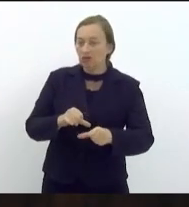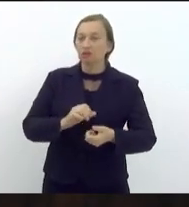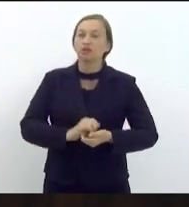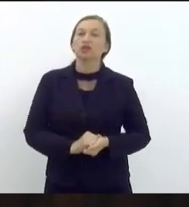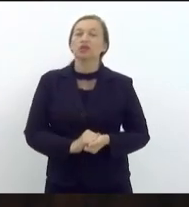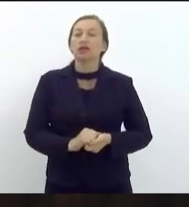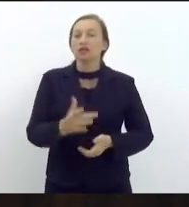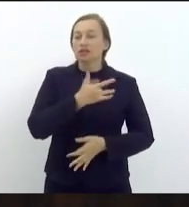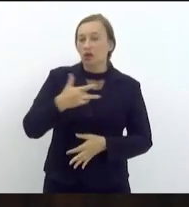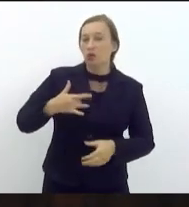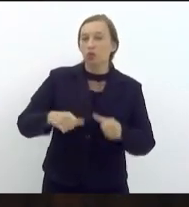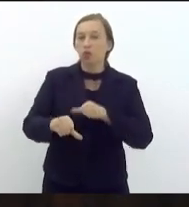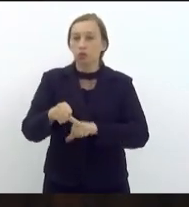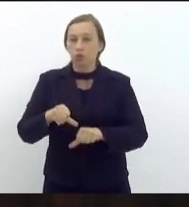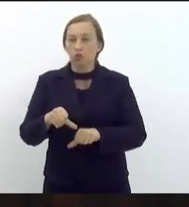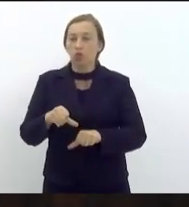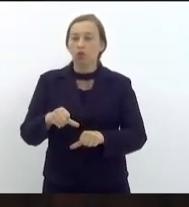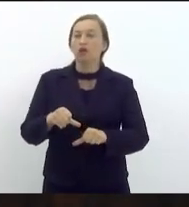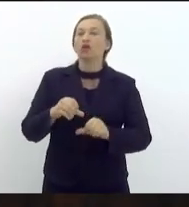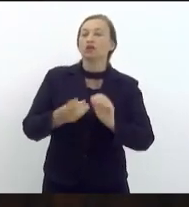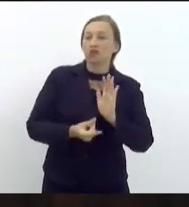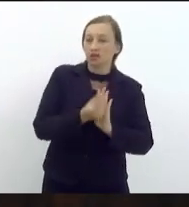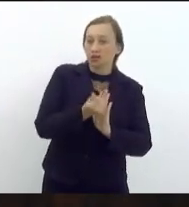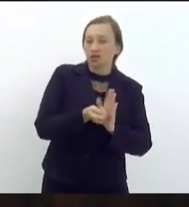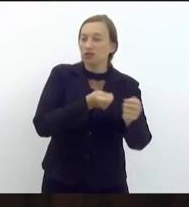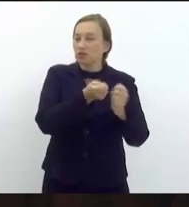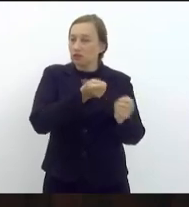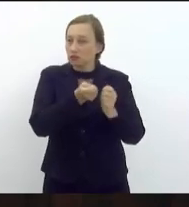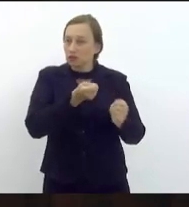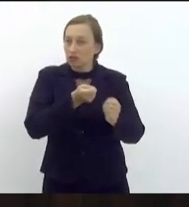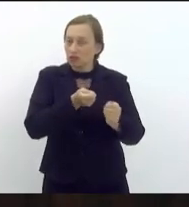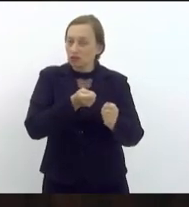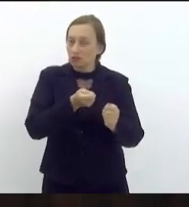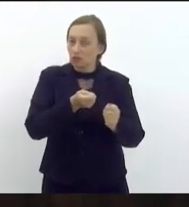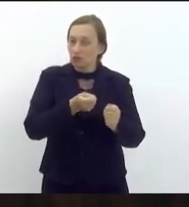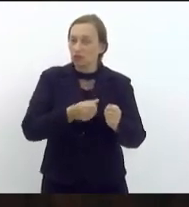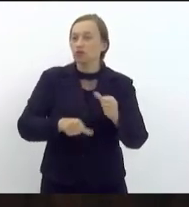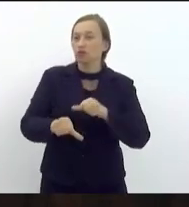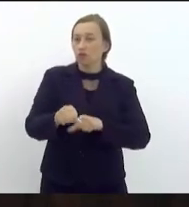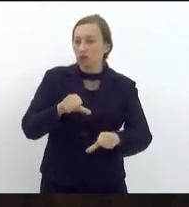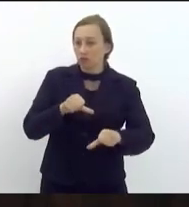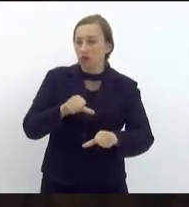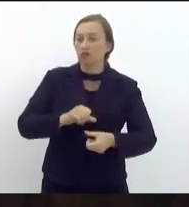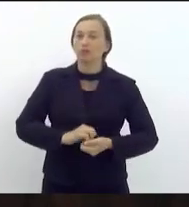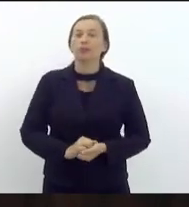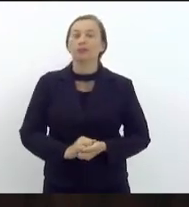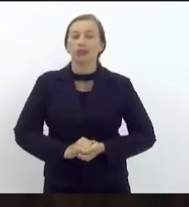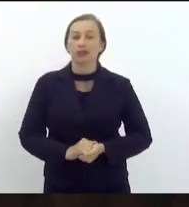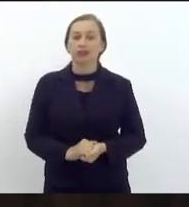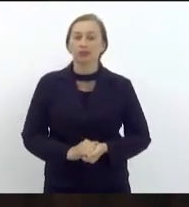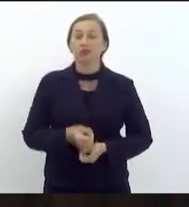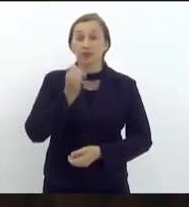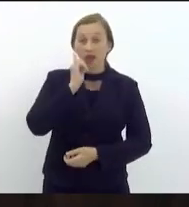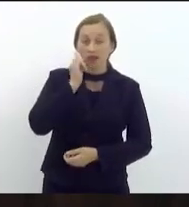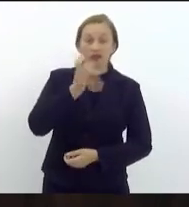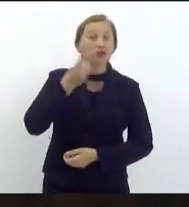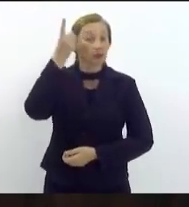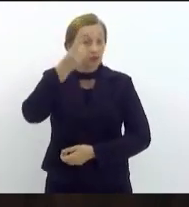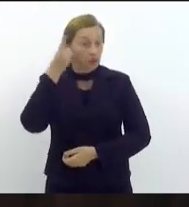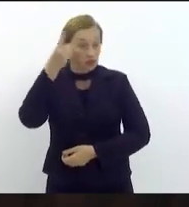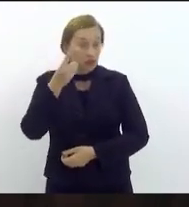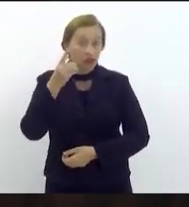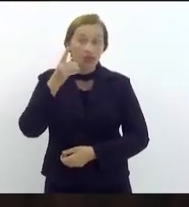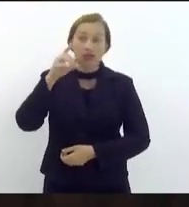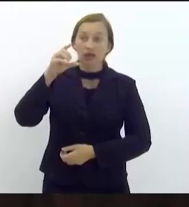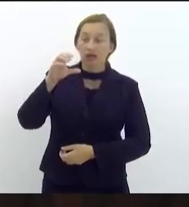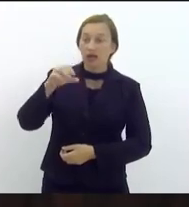saúde contrário e de orçamento Finanças fiscalização financeira e controle contrário relatores deputados Carlos